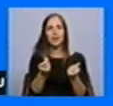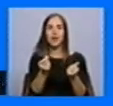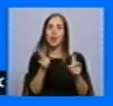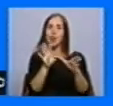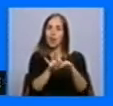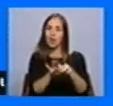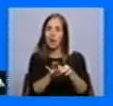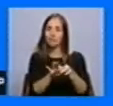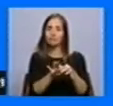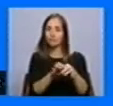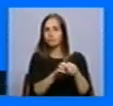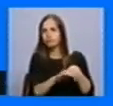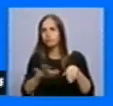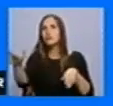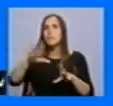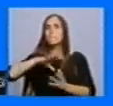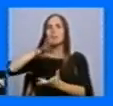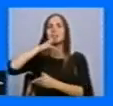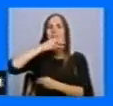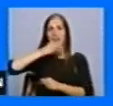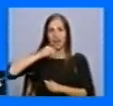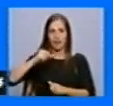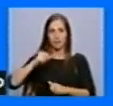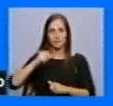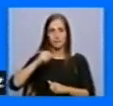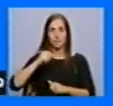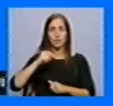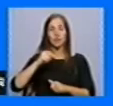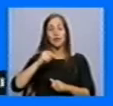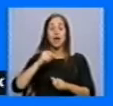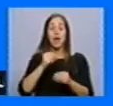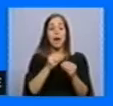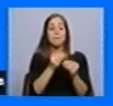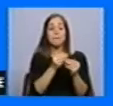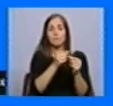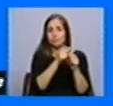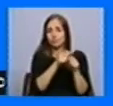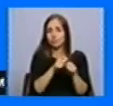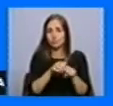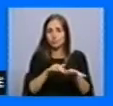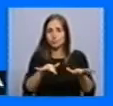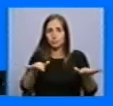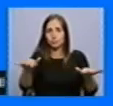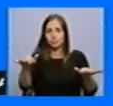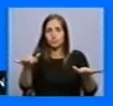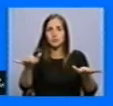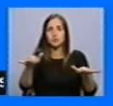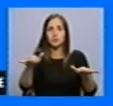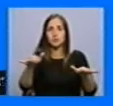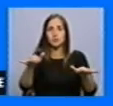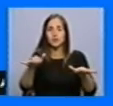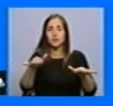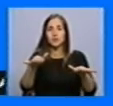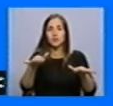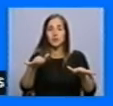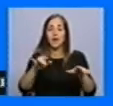à Terra. Quando a matéria que foge, digamos assim, no sentido contrário, portanto, contrário à direção da Terra, aquele anel